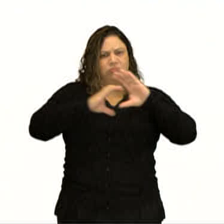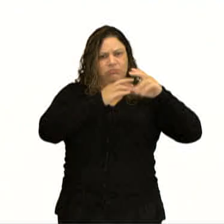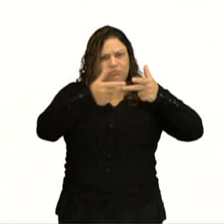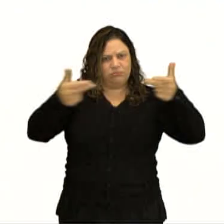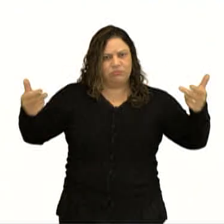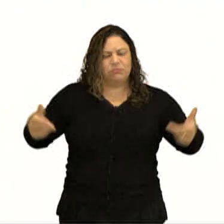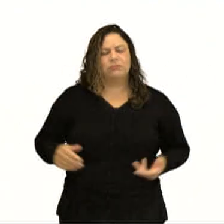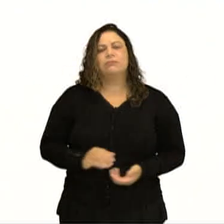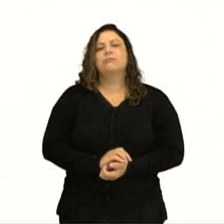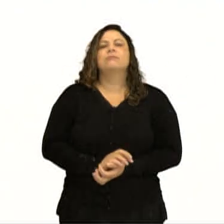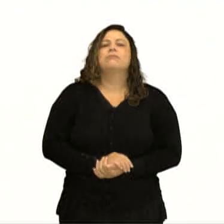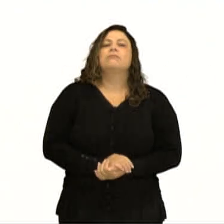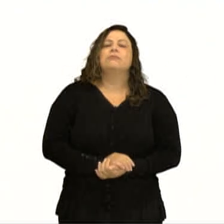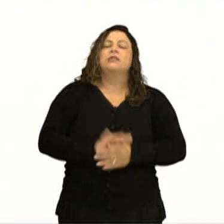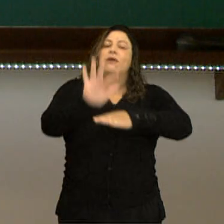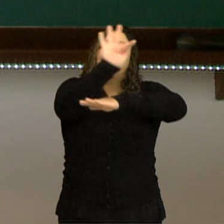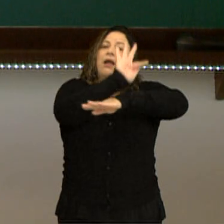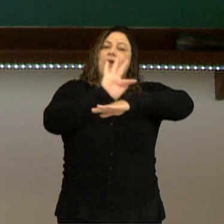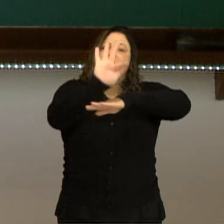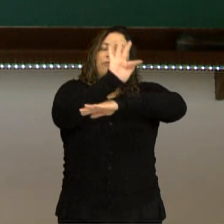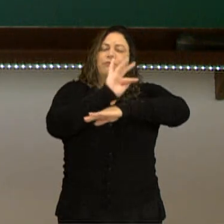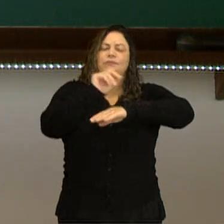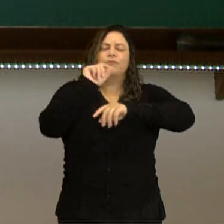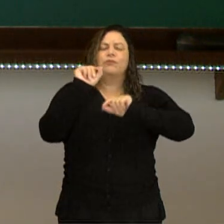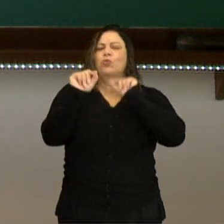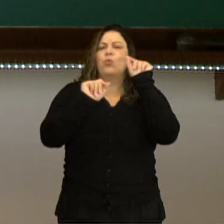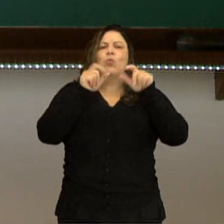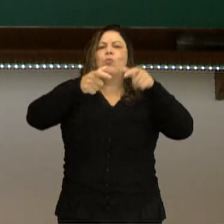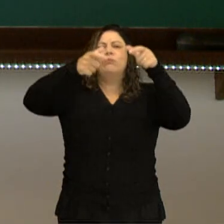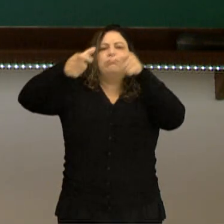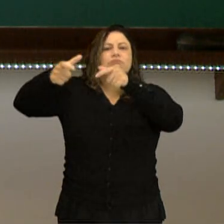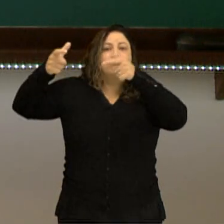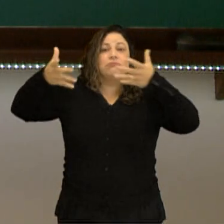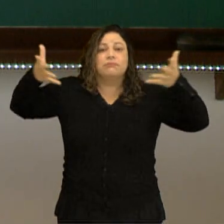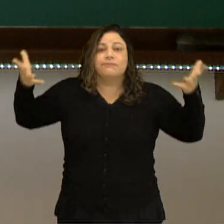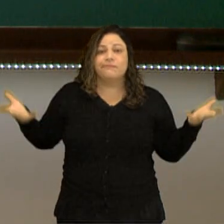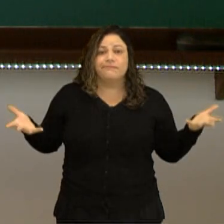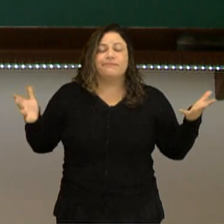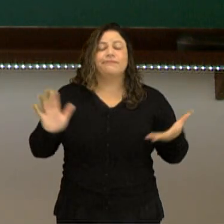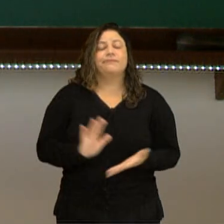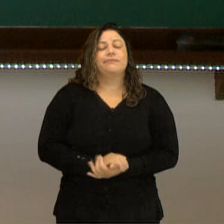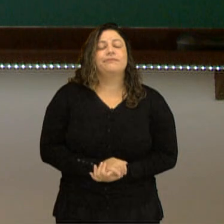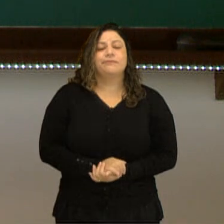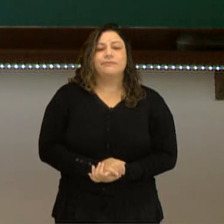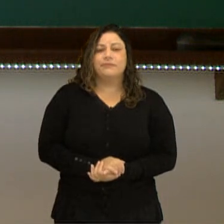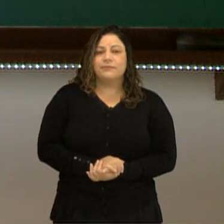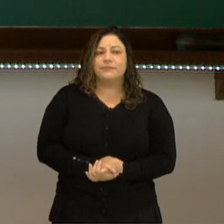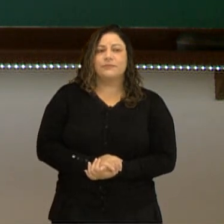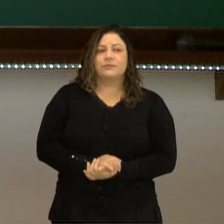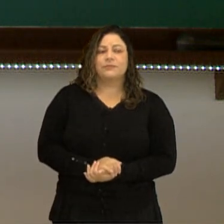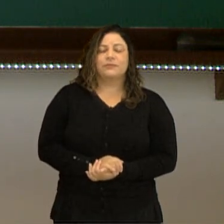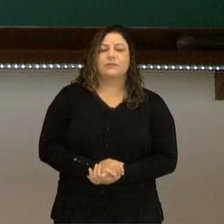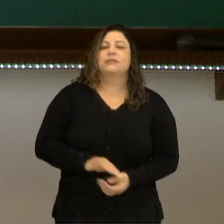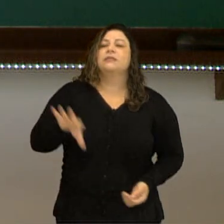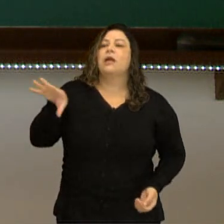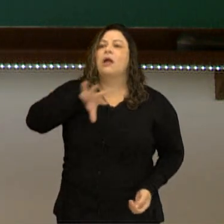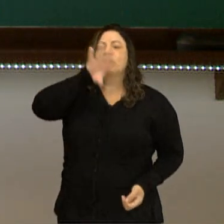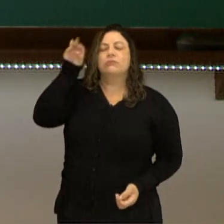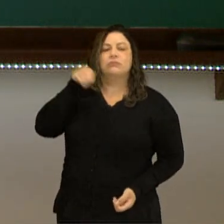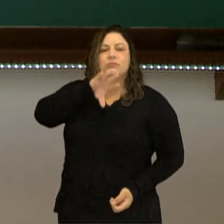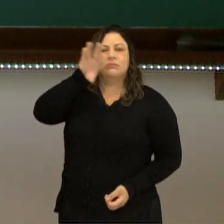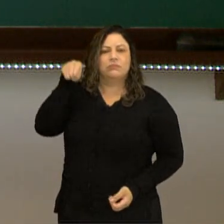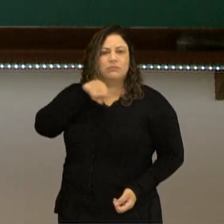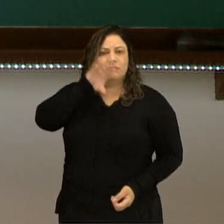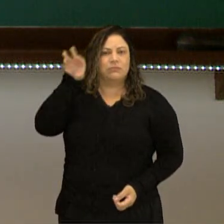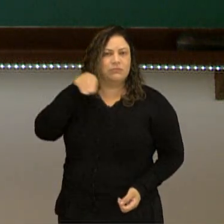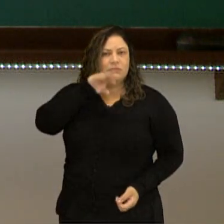a linguagem formal, aonde utilizamos a linguagem formal? Então, em uma oralidade, assim como